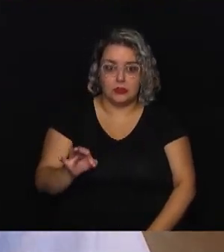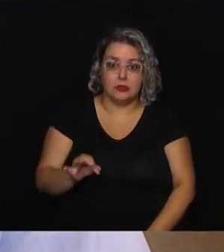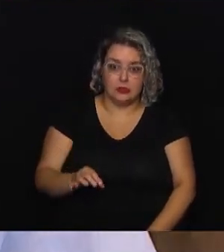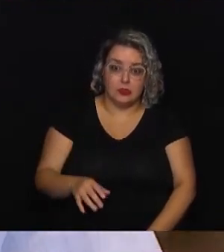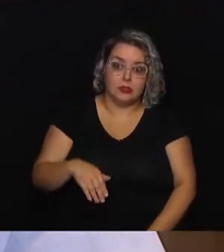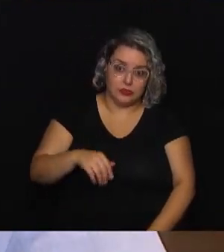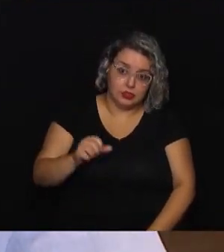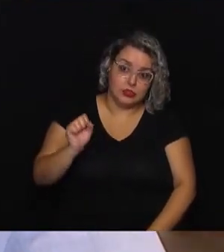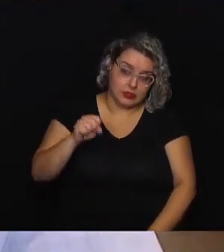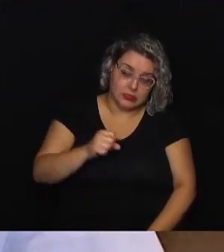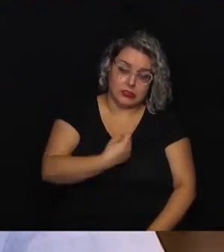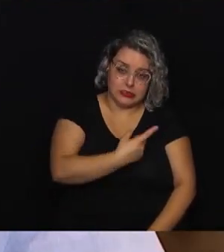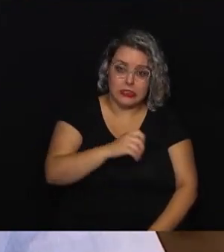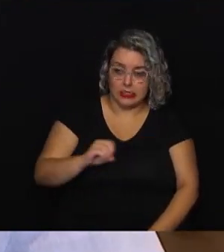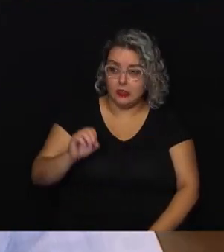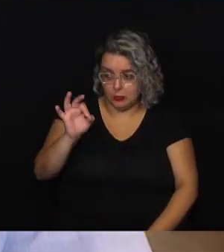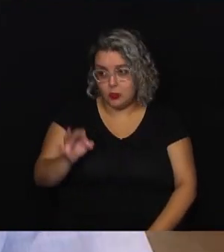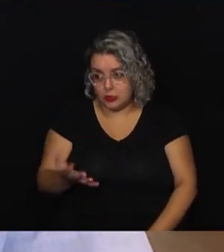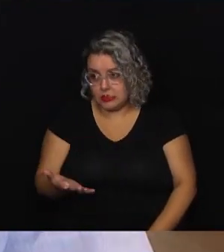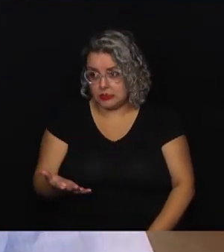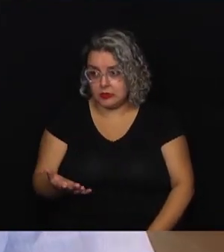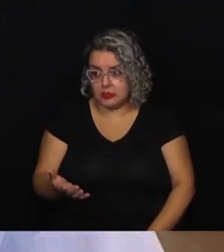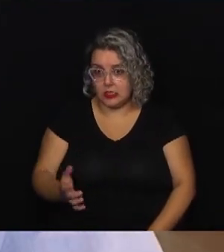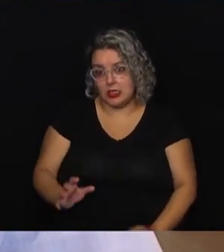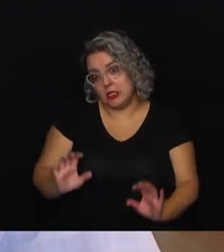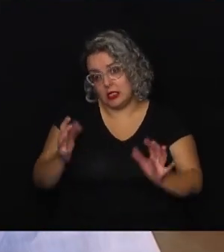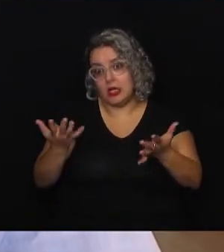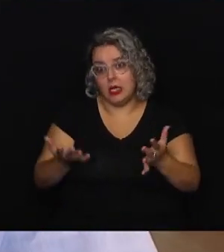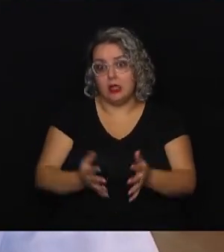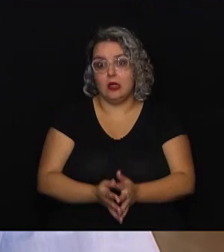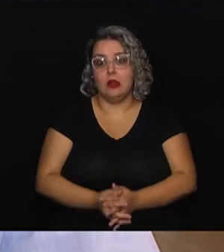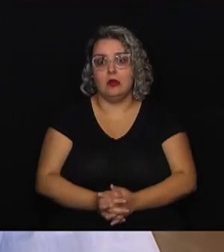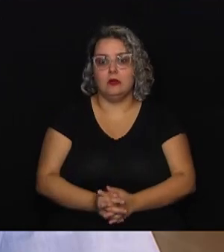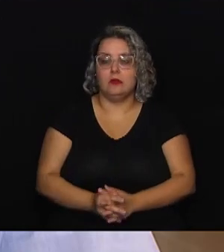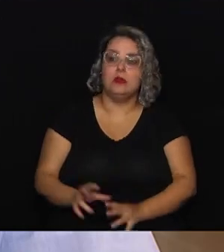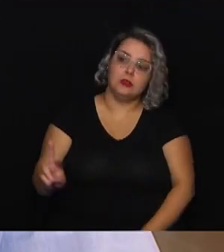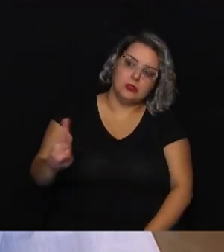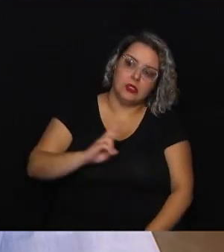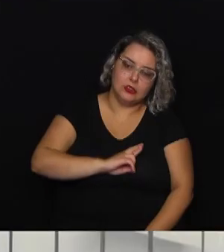100%, né, devido a eventos religiosos.